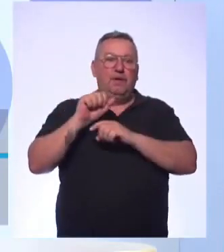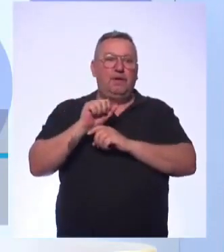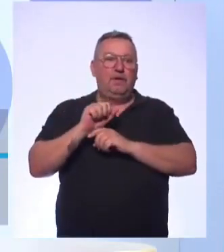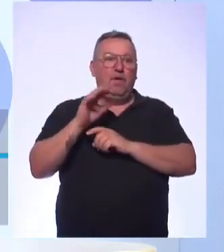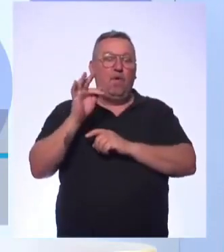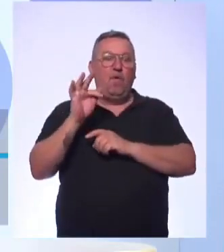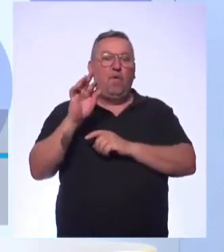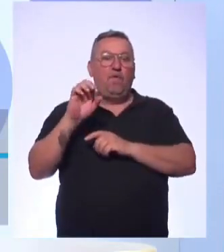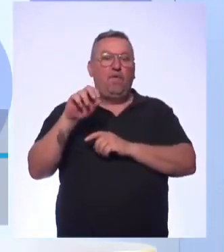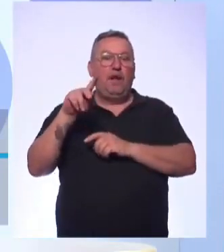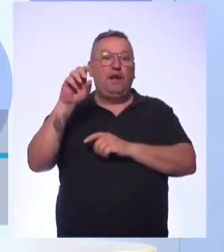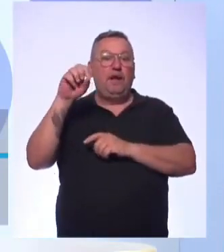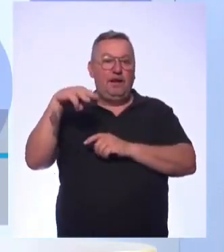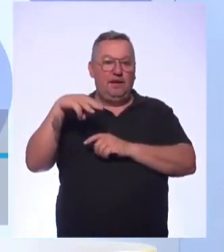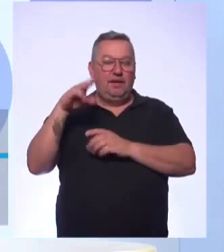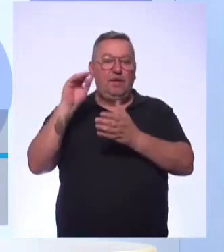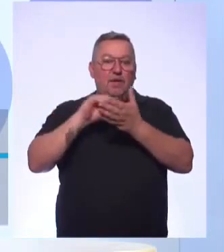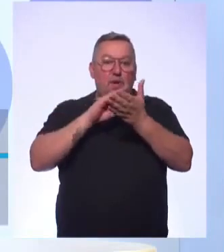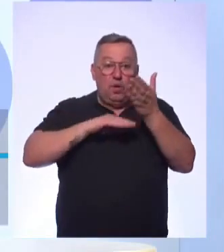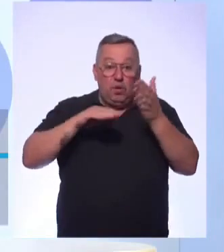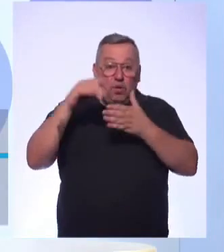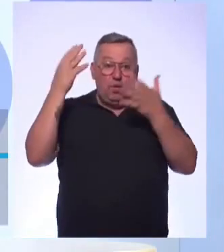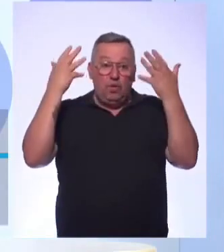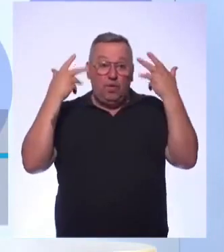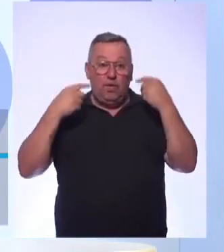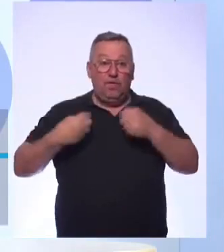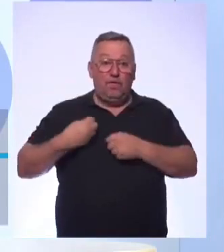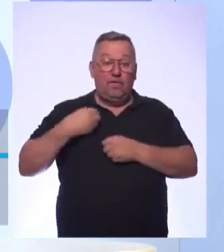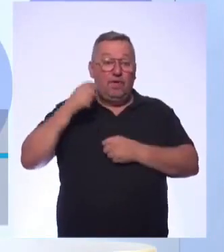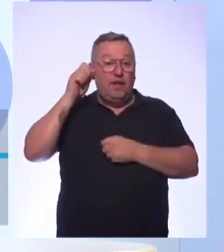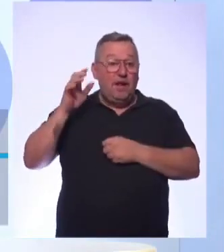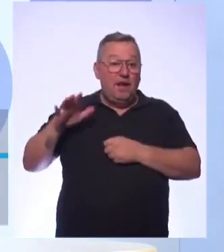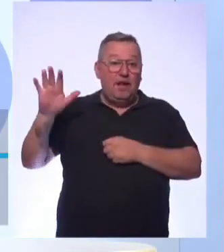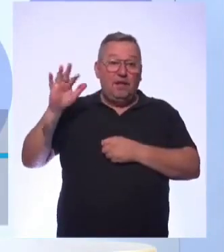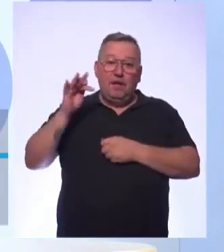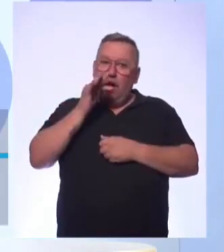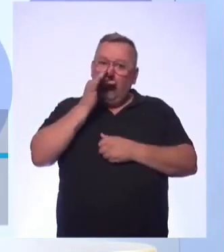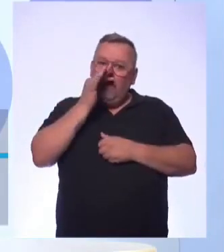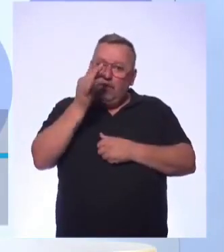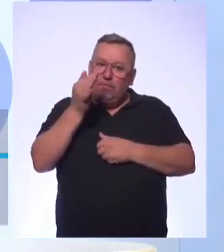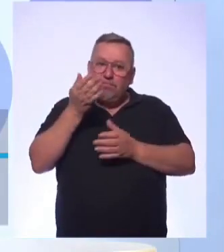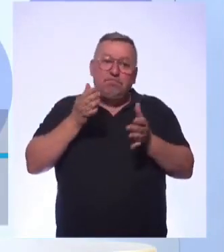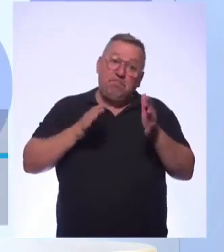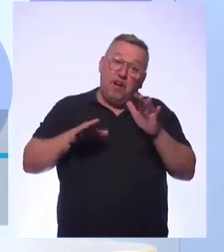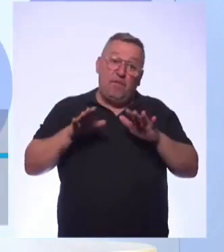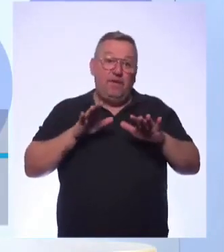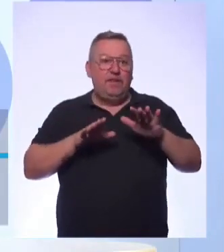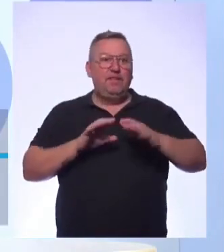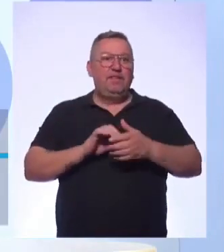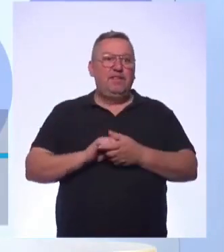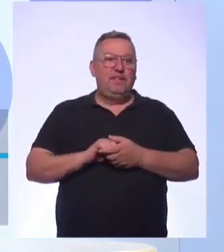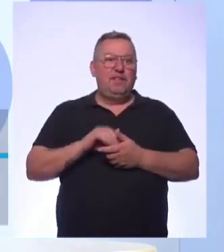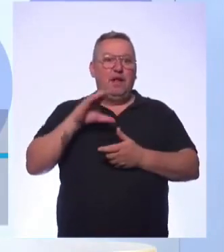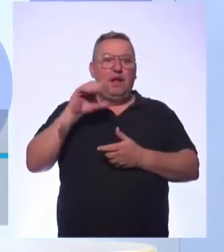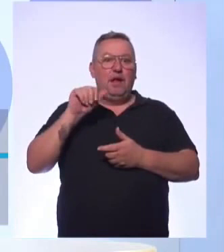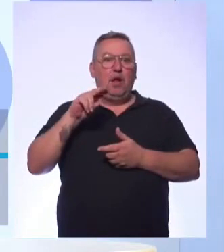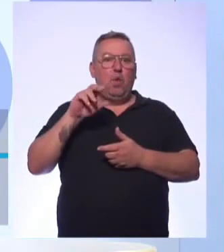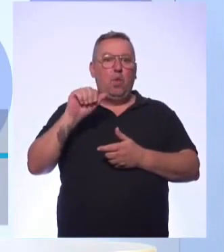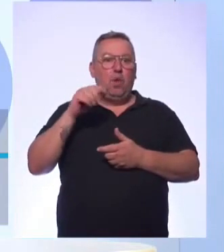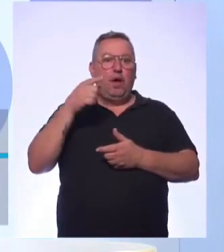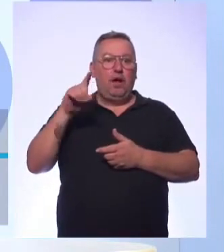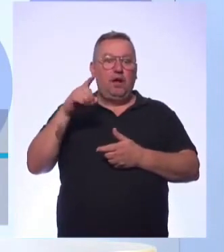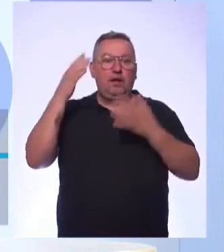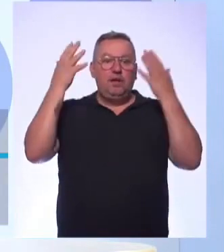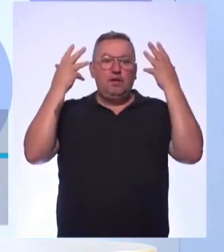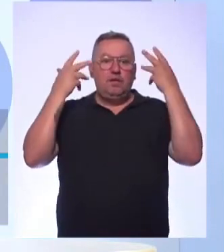animais. Ele colocou assim: todos esses animais vivem na África. A flor, talvez. A flor, talvez. O Cauã colocou que são